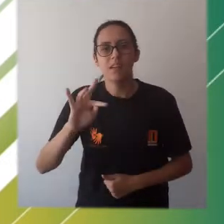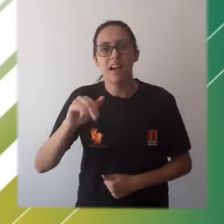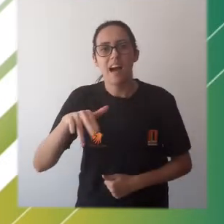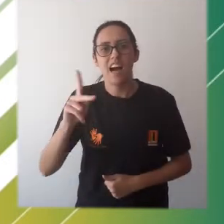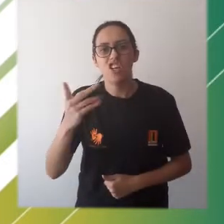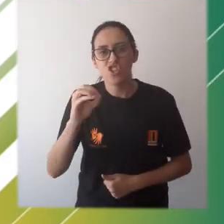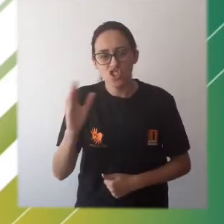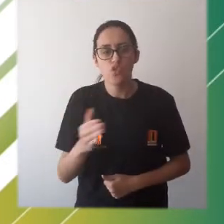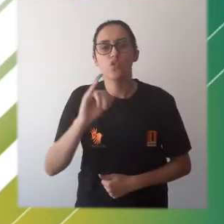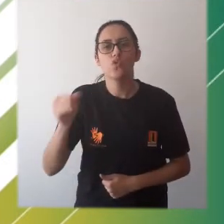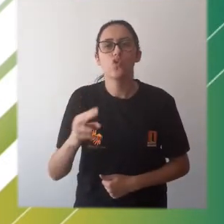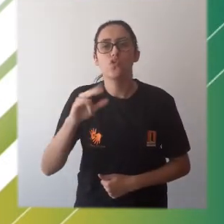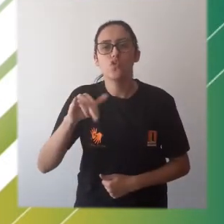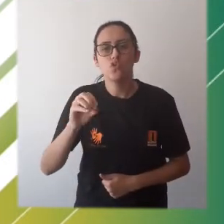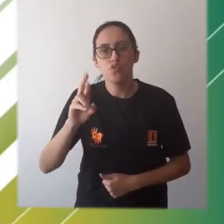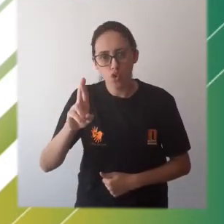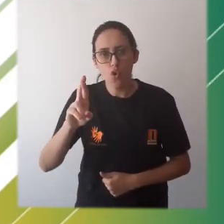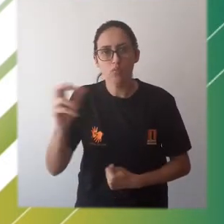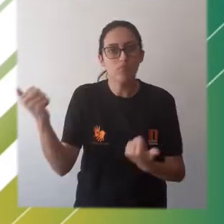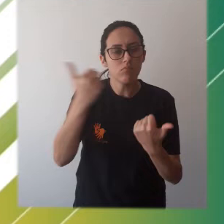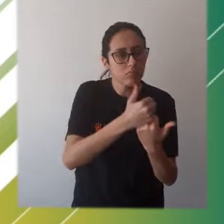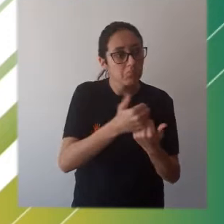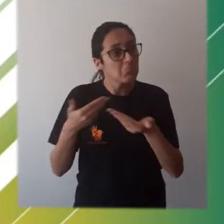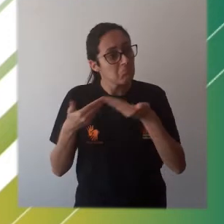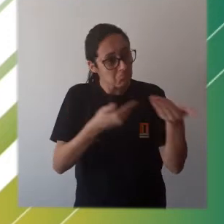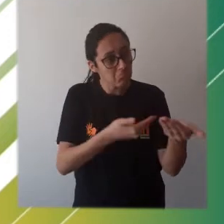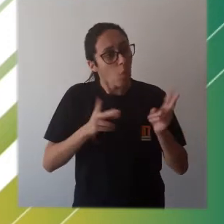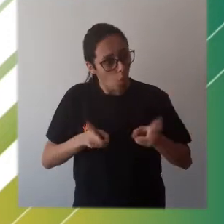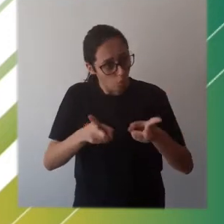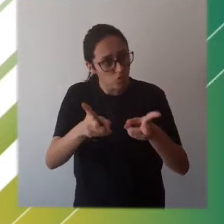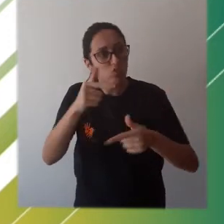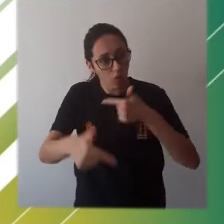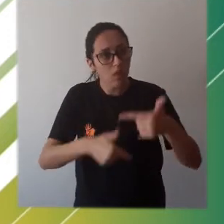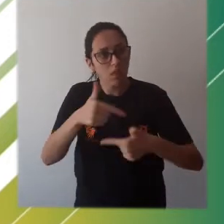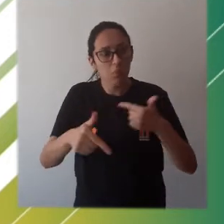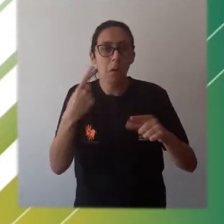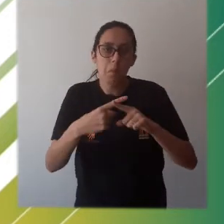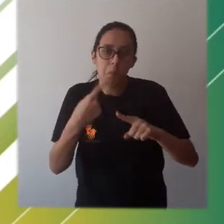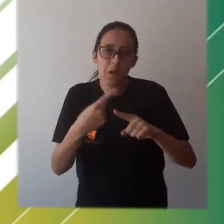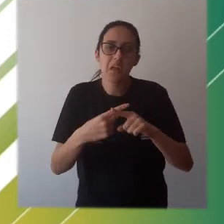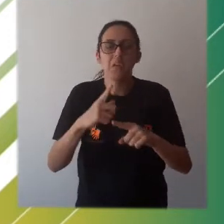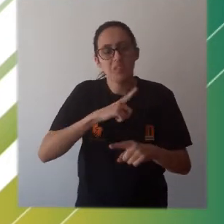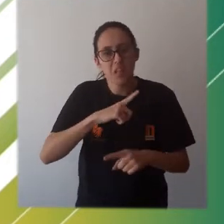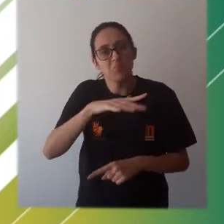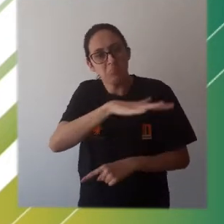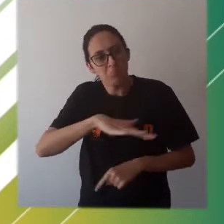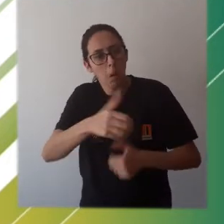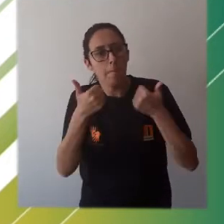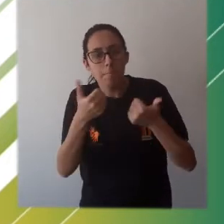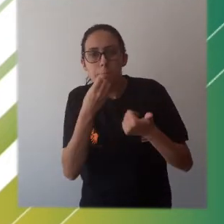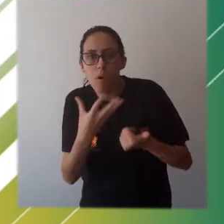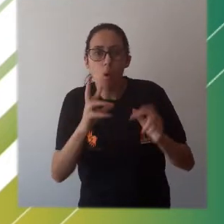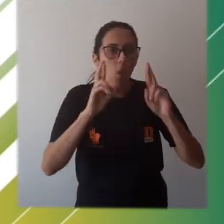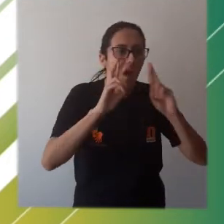Júnior, também recebi o convite para continuar em função da experiência, da respeitabilidade que a gente tem dentro do